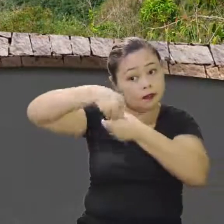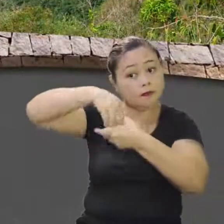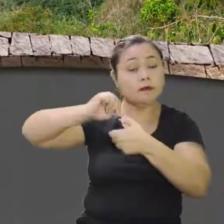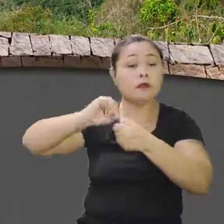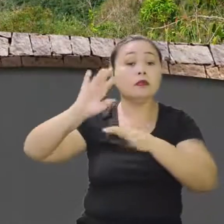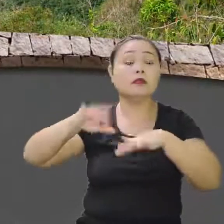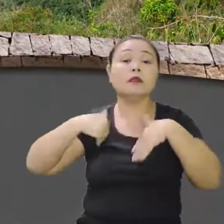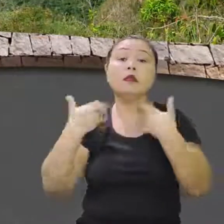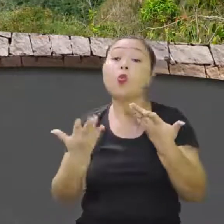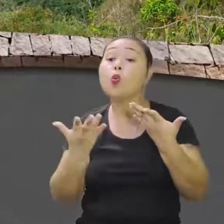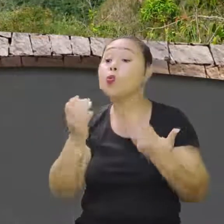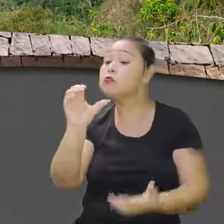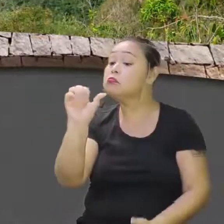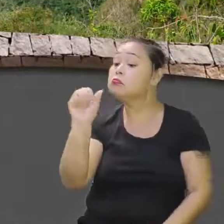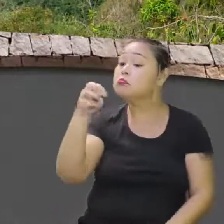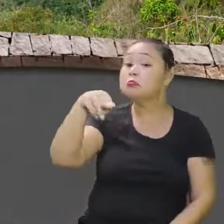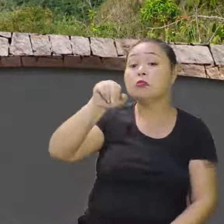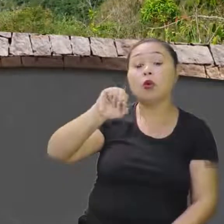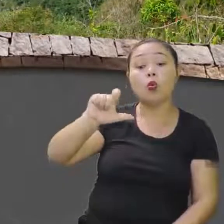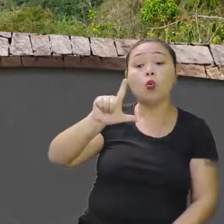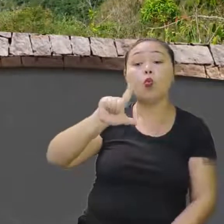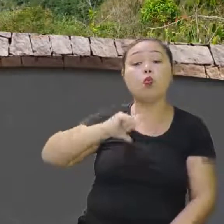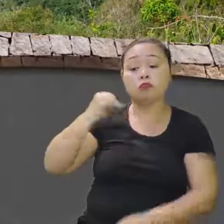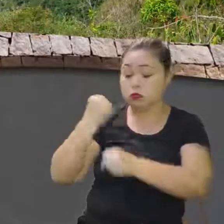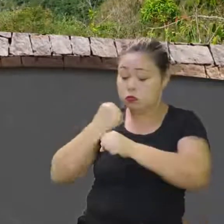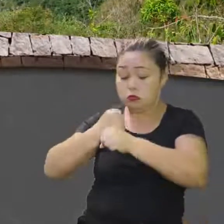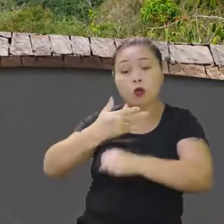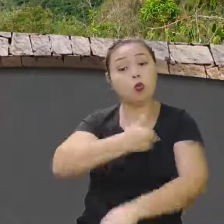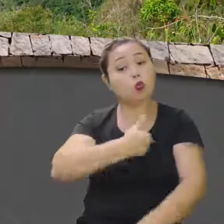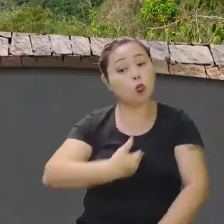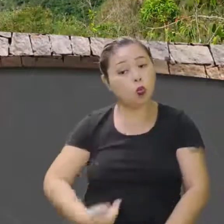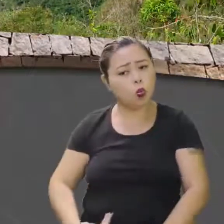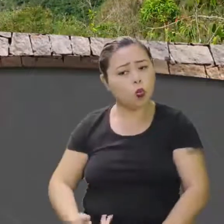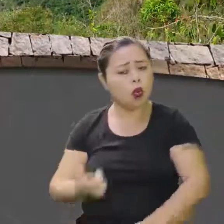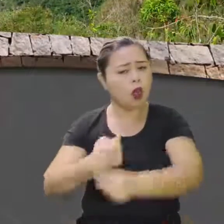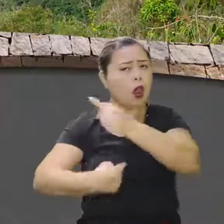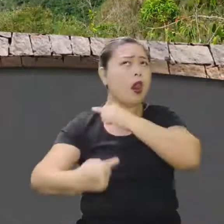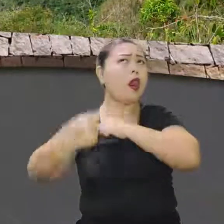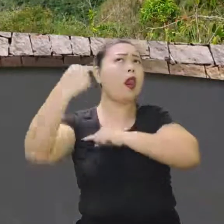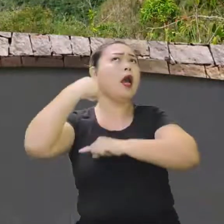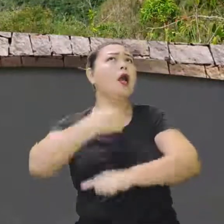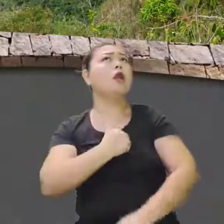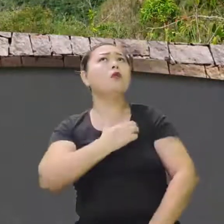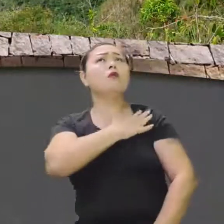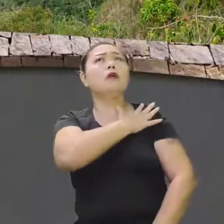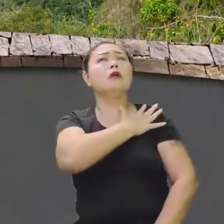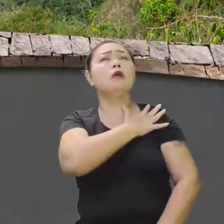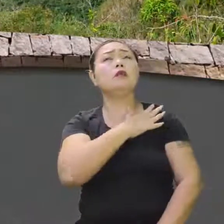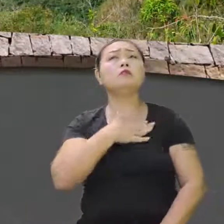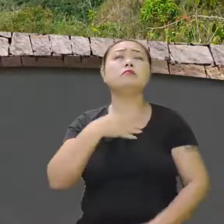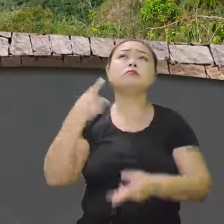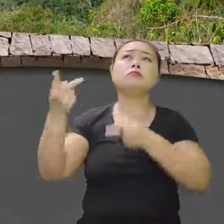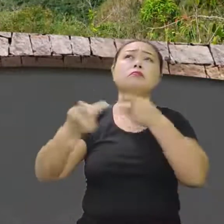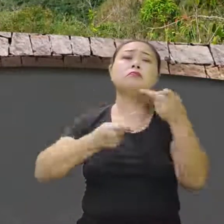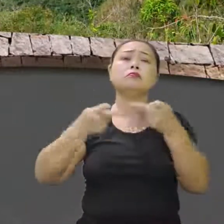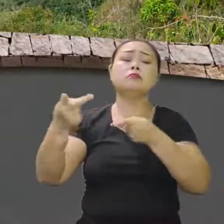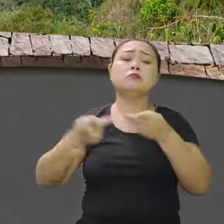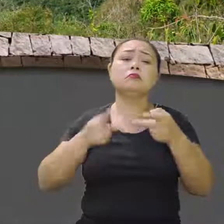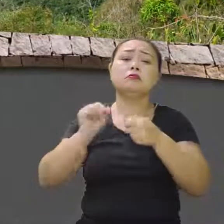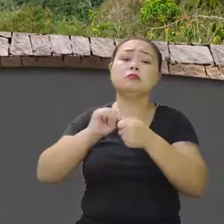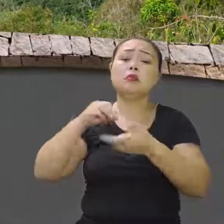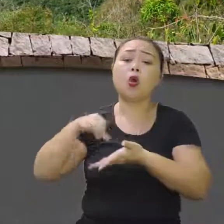Enquanto Samuel foi construído no governo, ainda lá no governo militar, pelo projeto chamado de